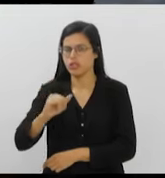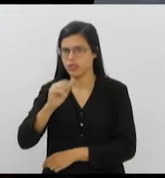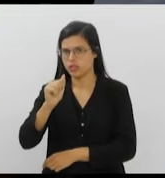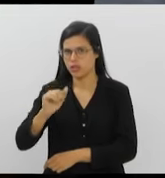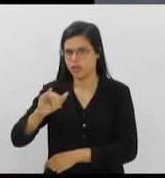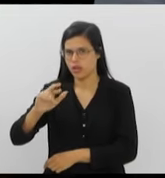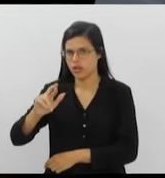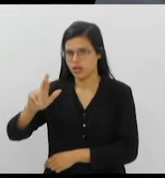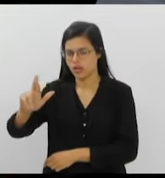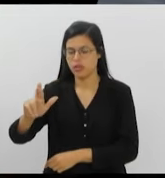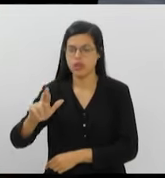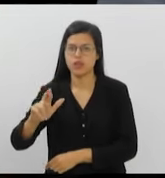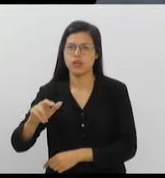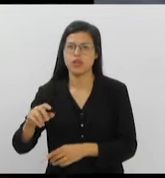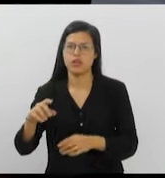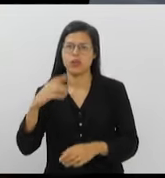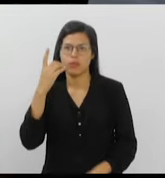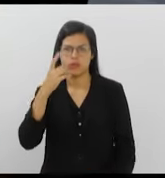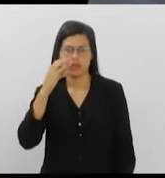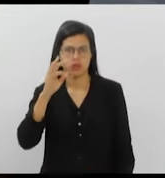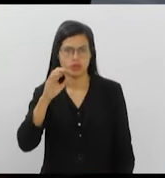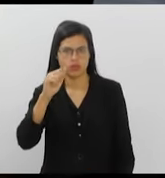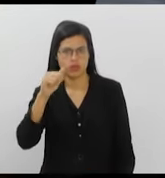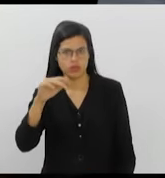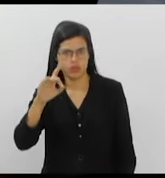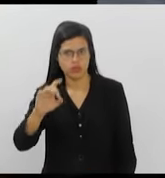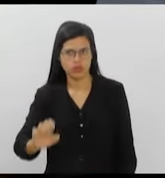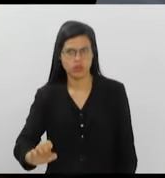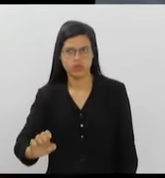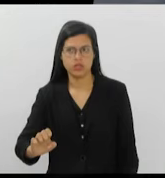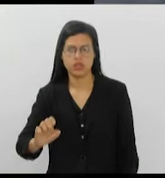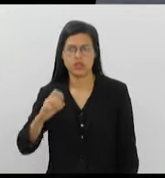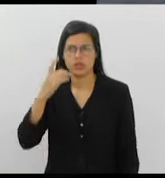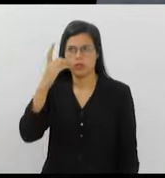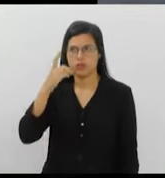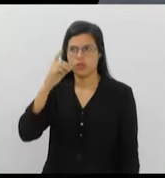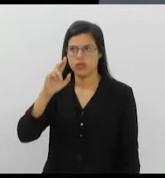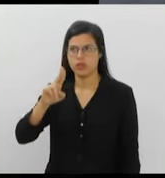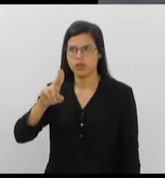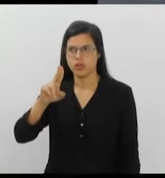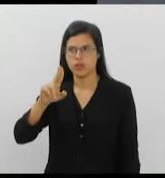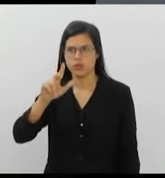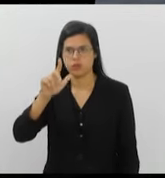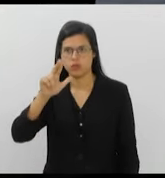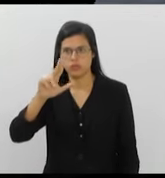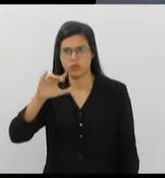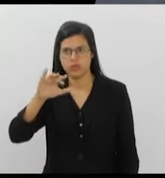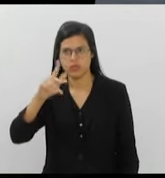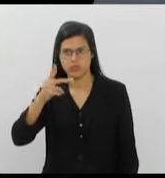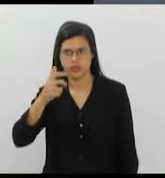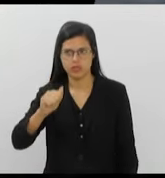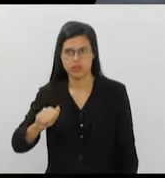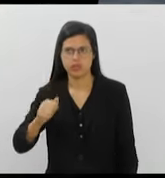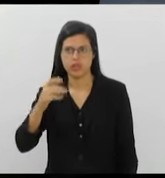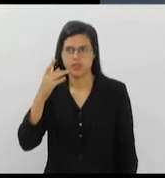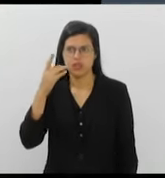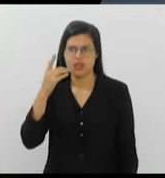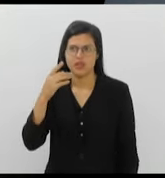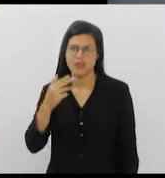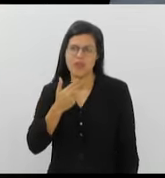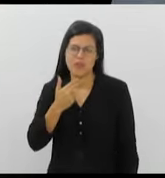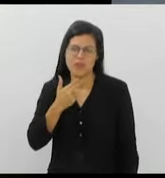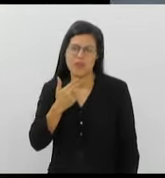deputado Tande, deputada Lucinha, deputado, não pode ser coautor, porque